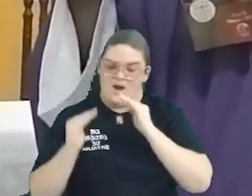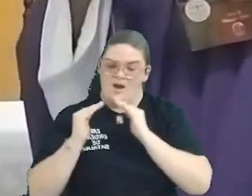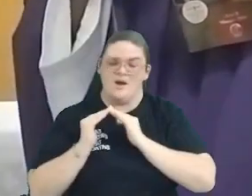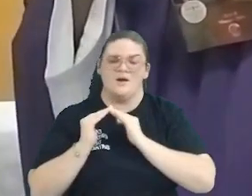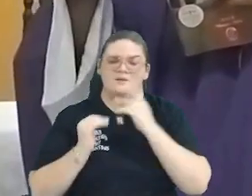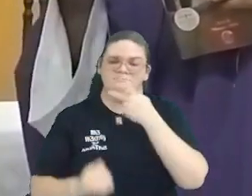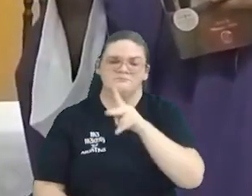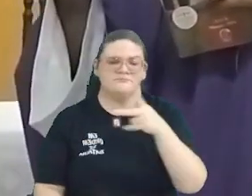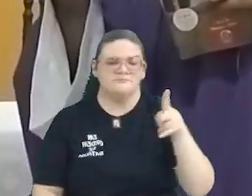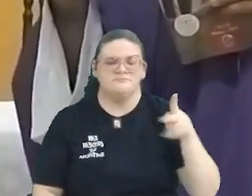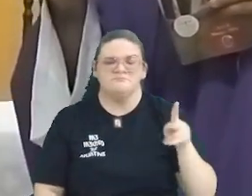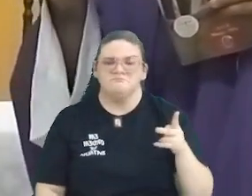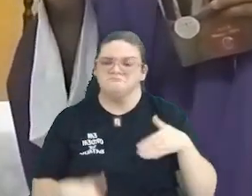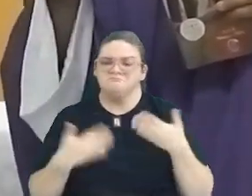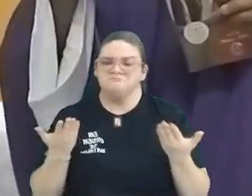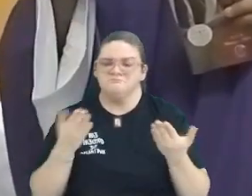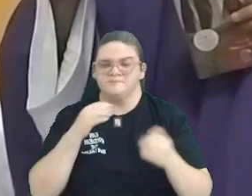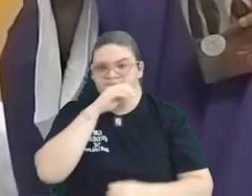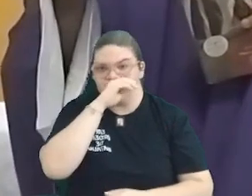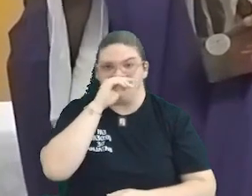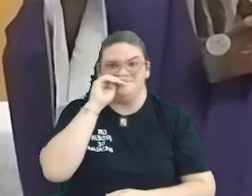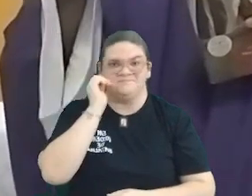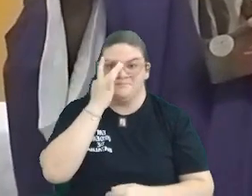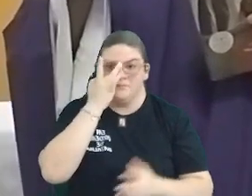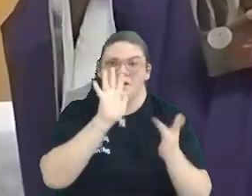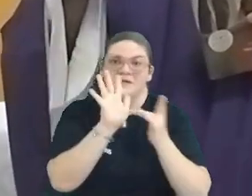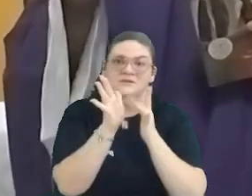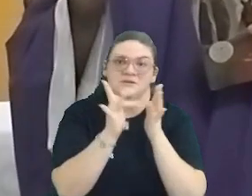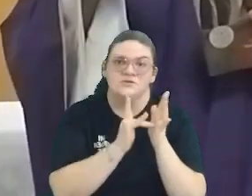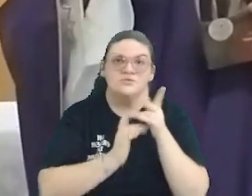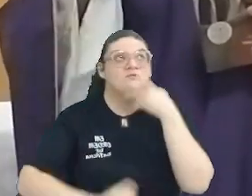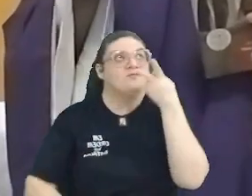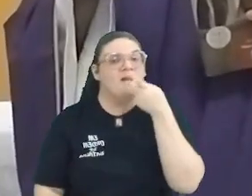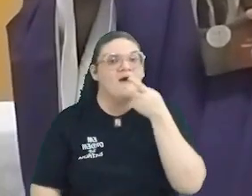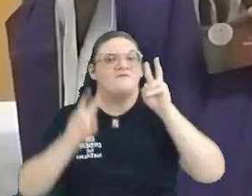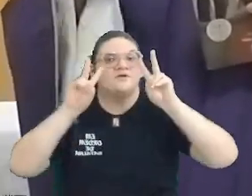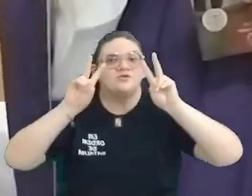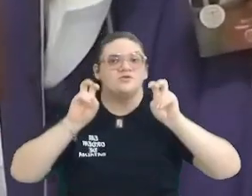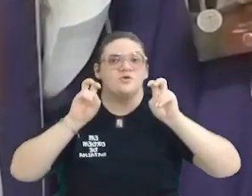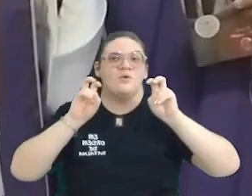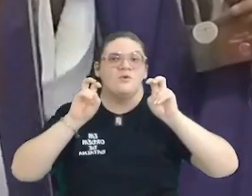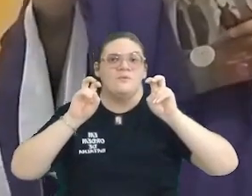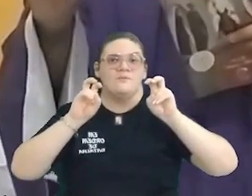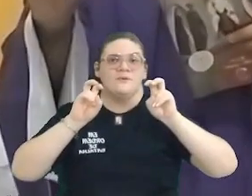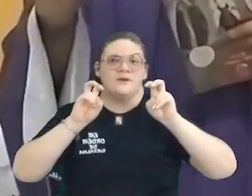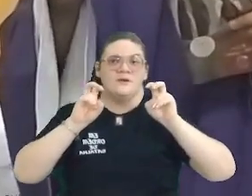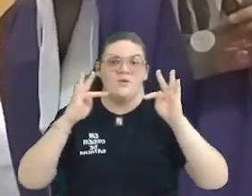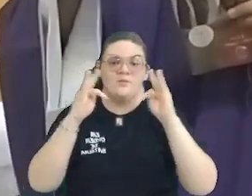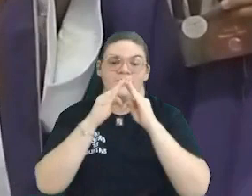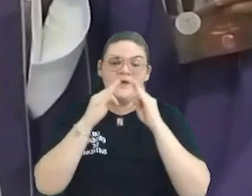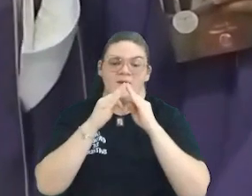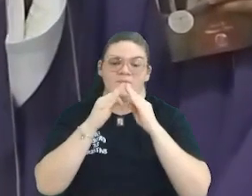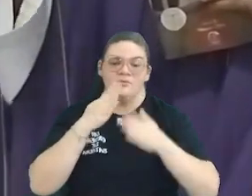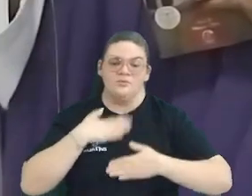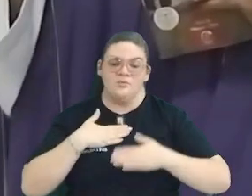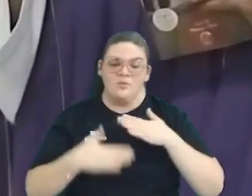palavra que o evangelista diz, Jesus estava falando do templo do seu corpo,